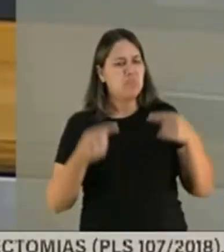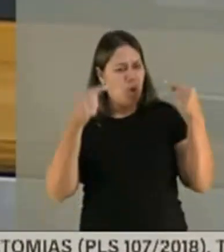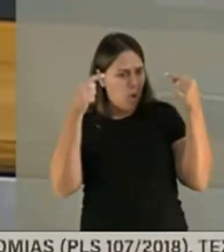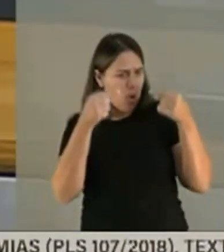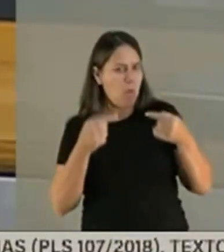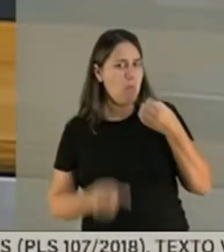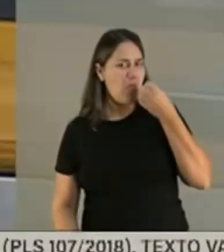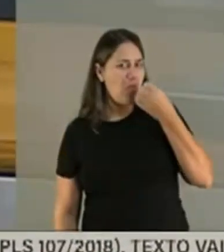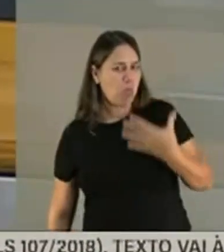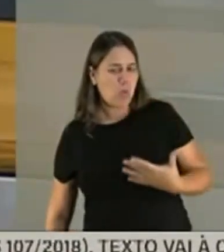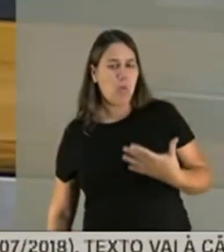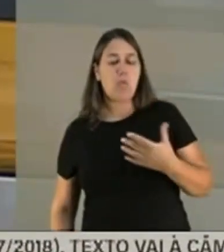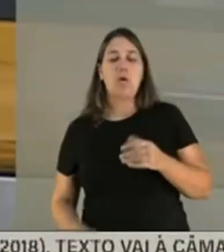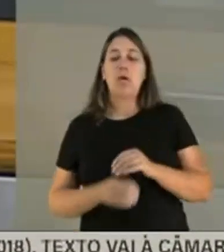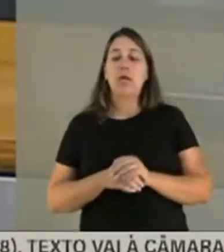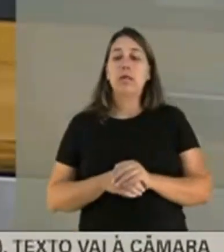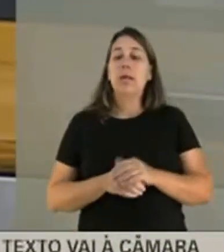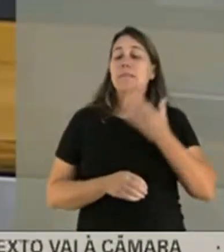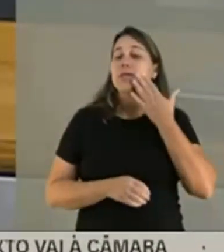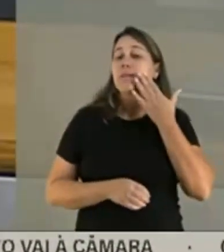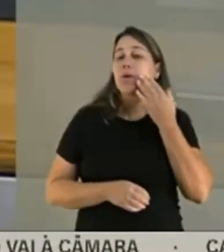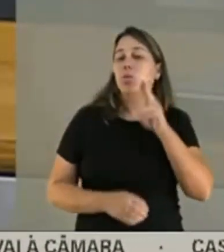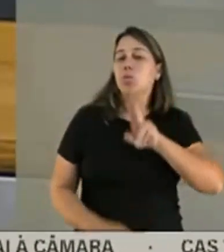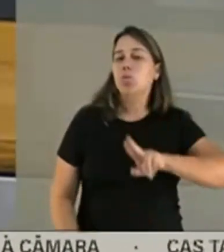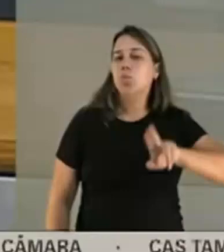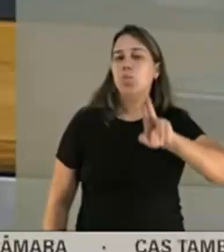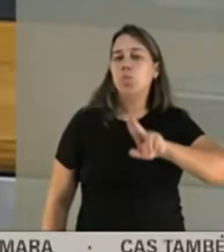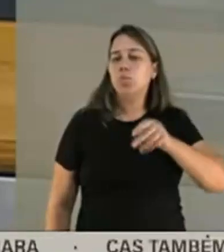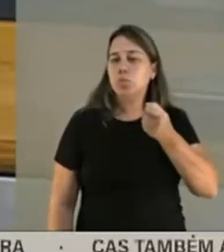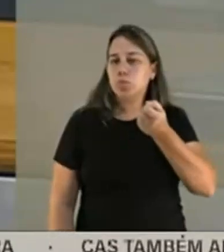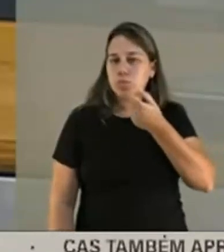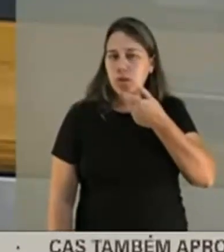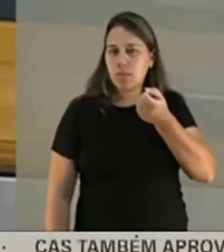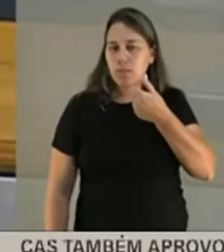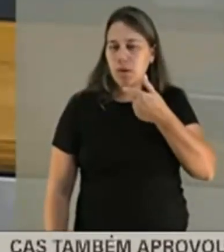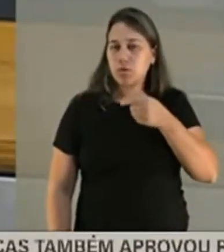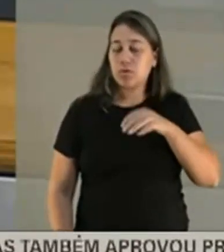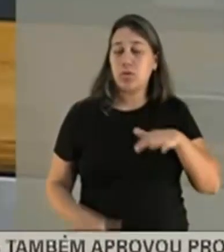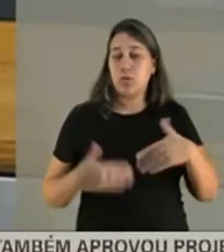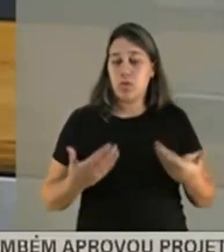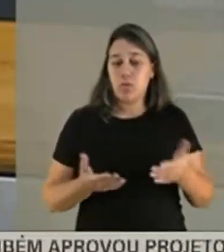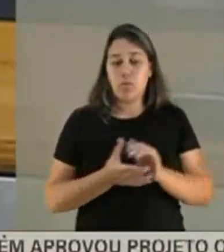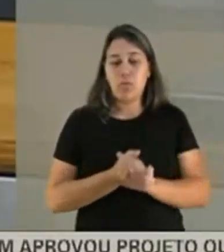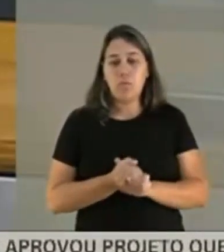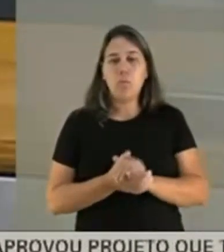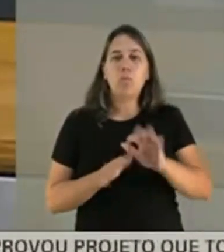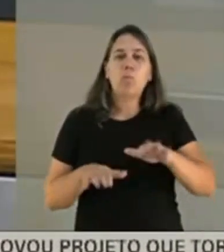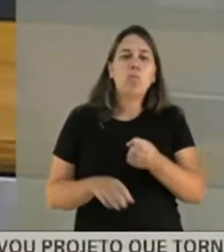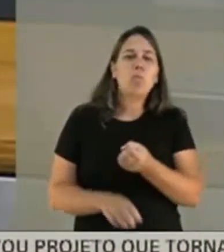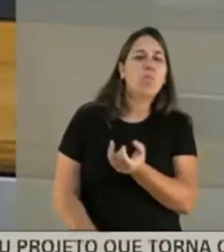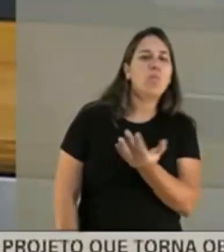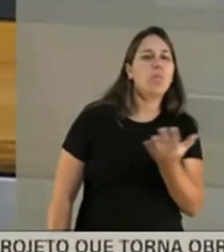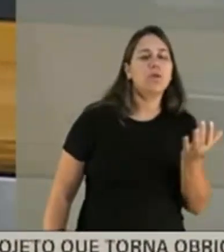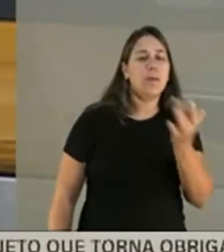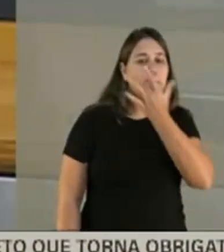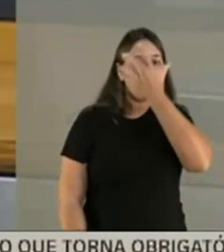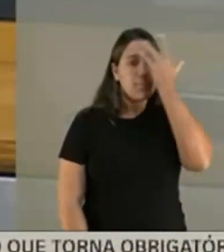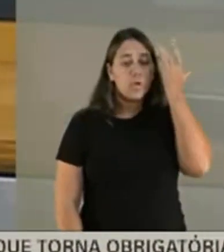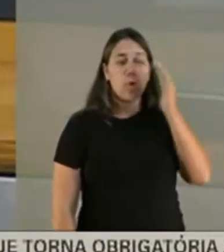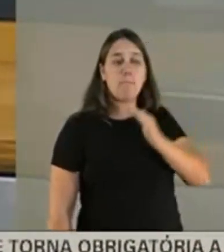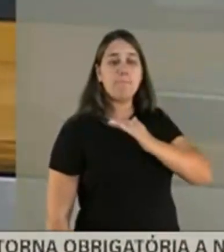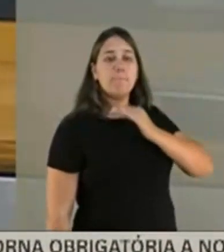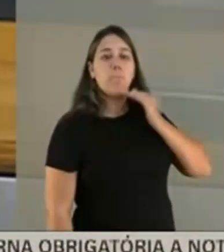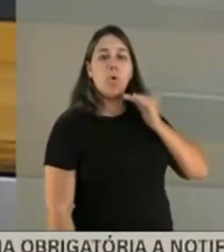causa mortes decorrente do uso desses fármacos. Ou seja, quantos morreram por